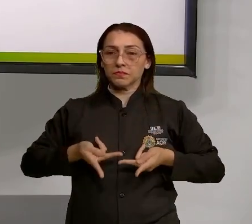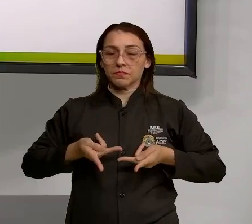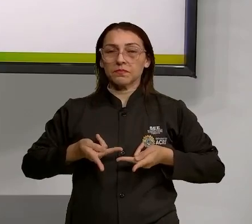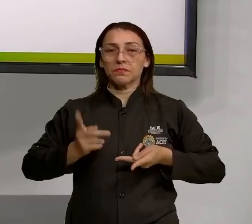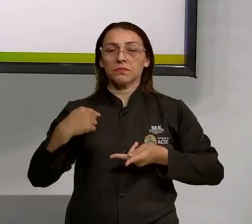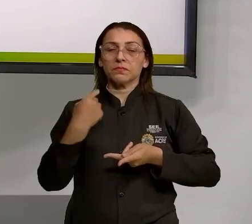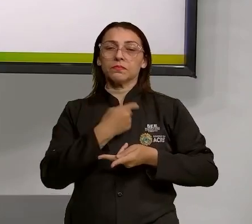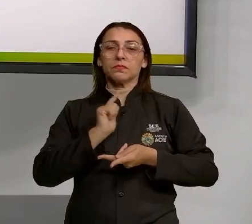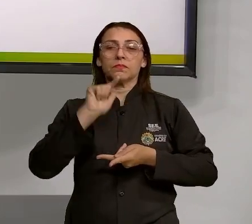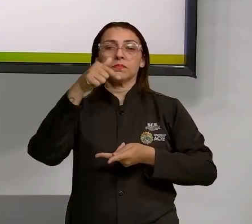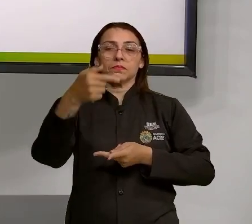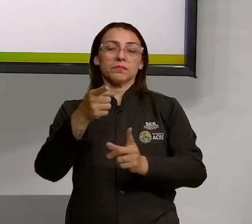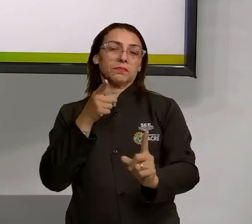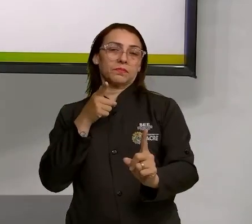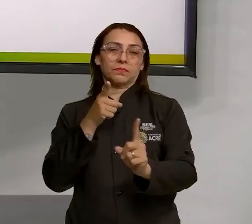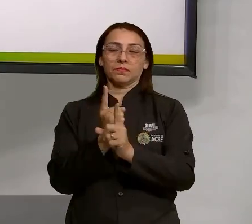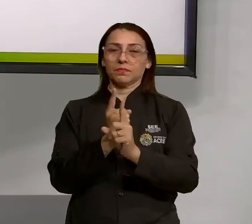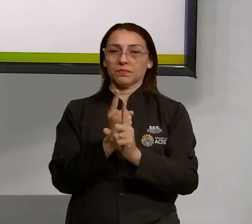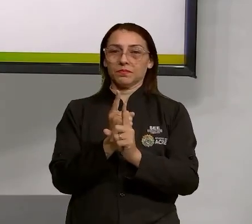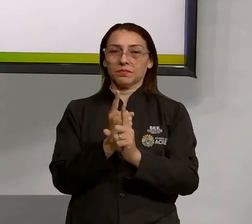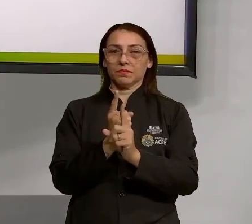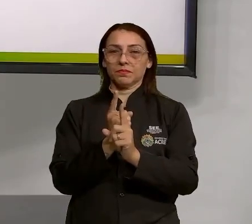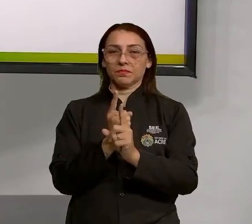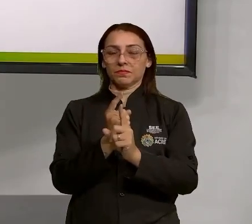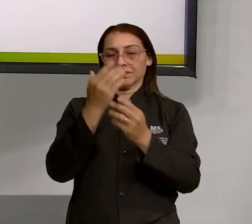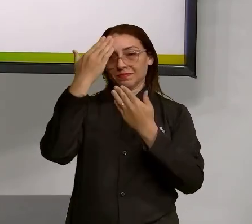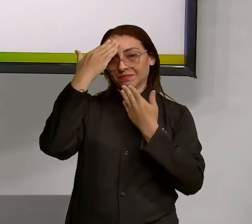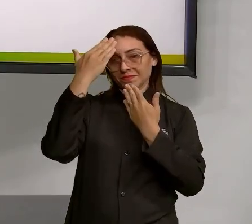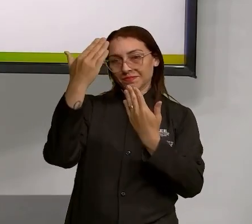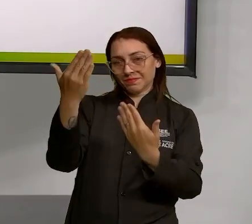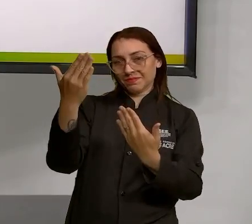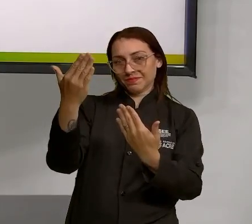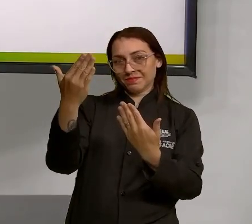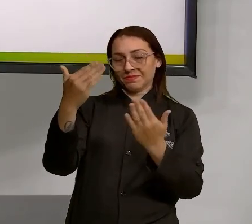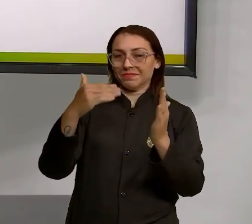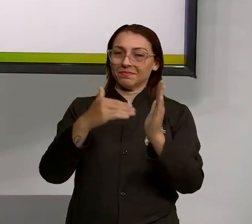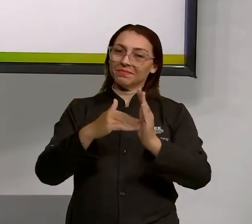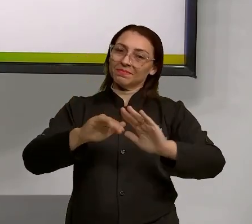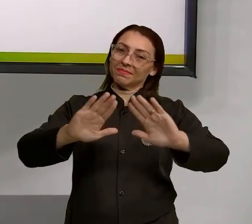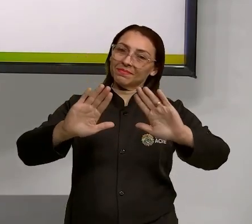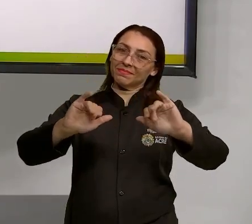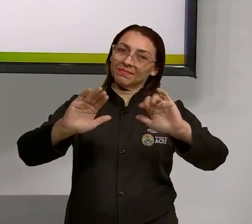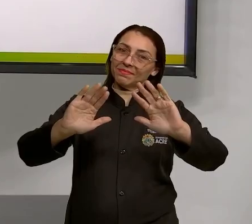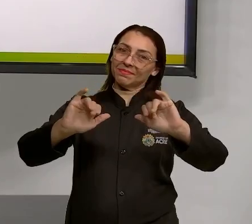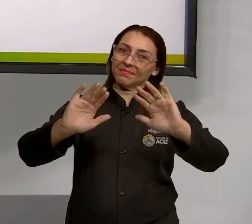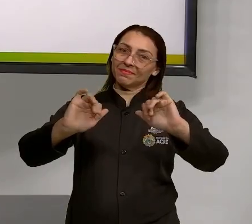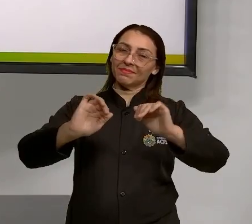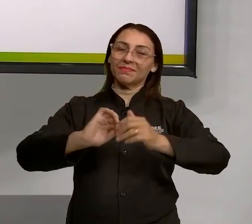nosso próximo encontro. Muito obrigado e até lá.